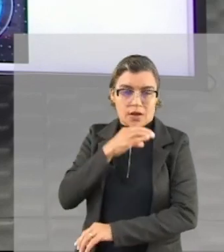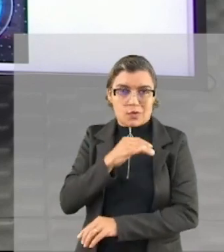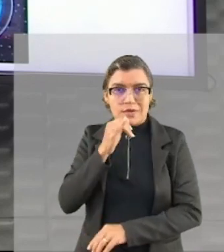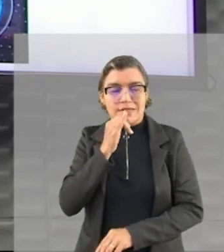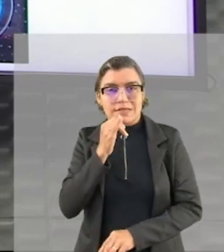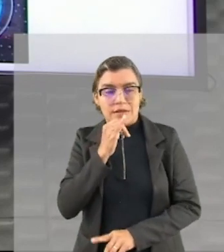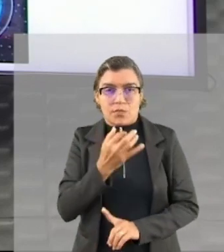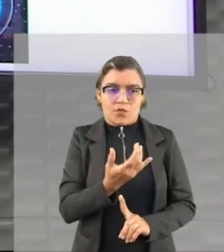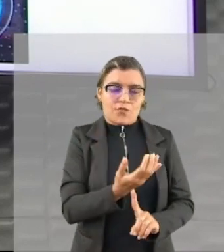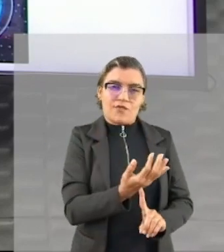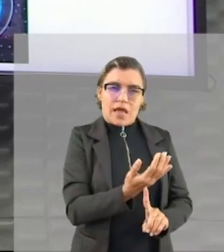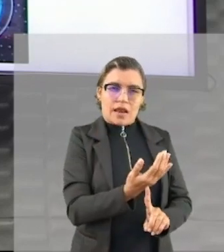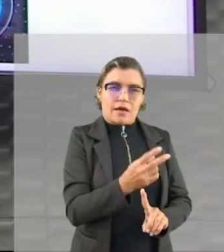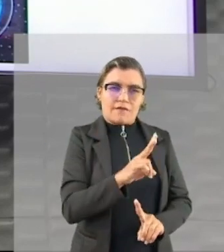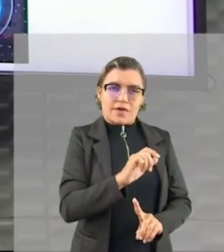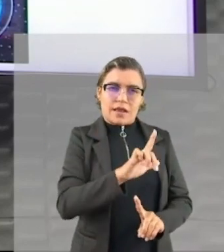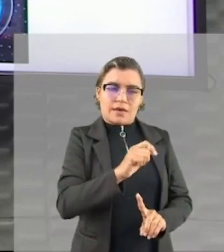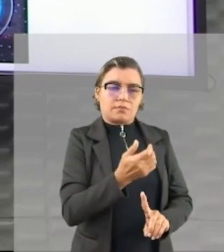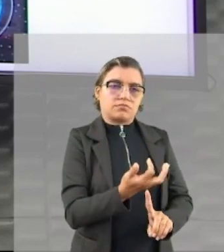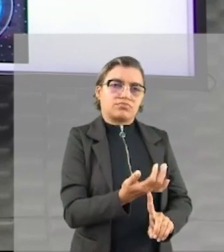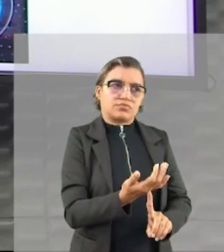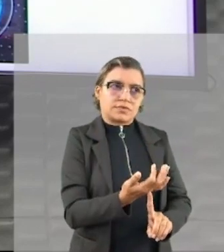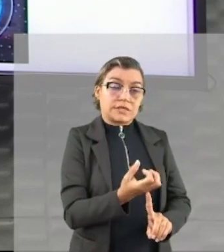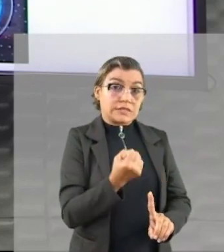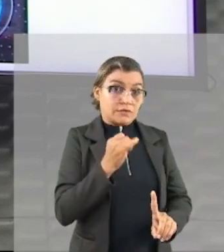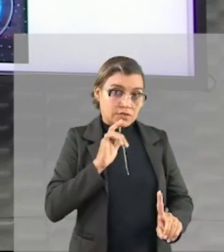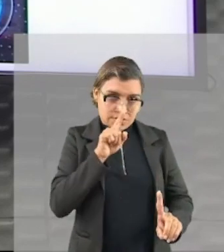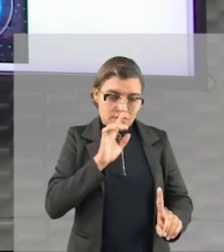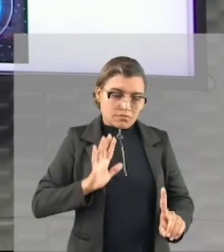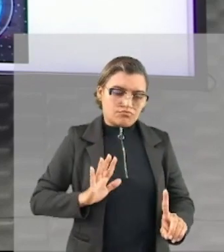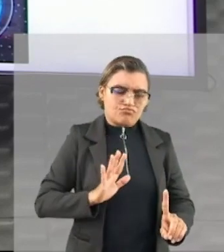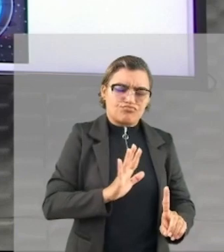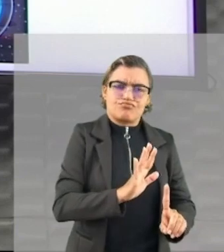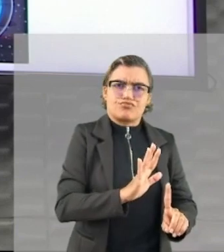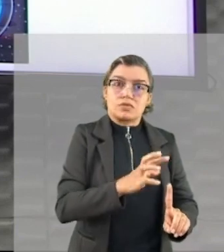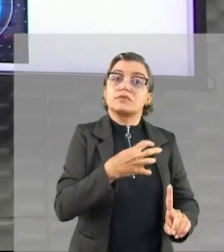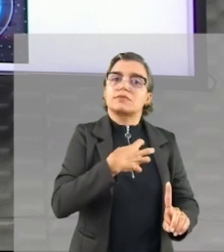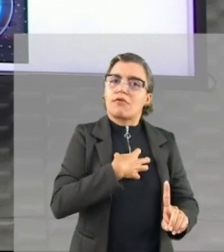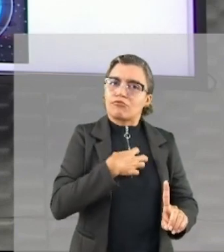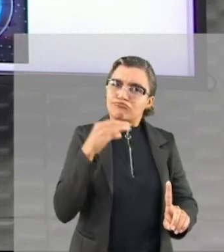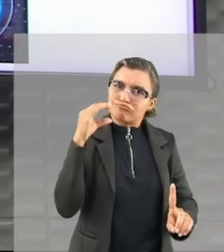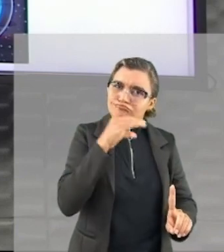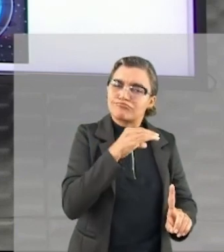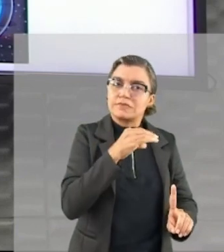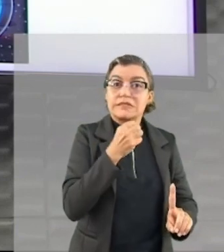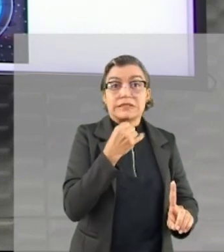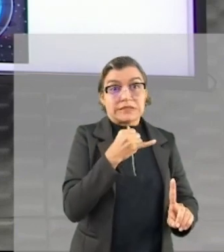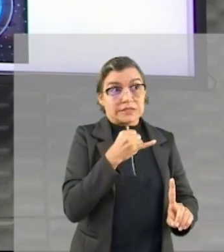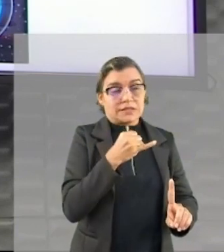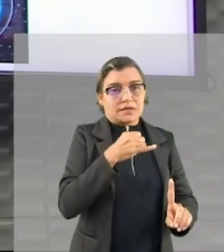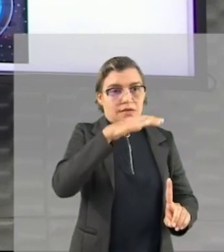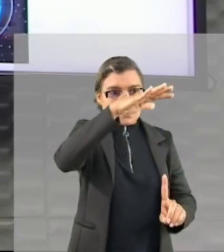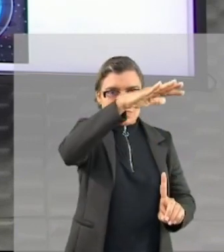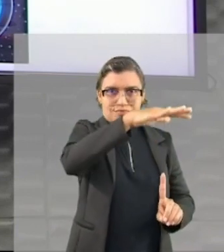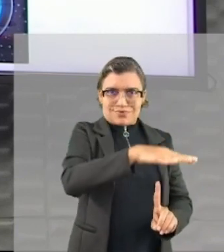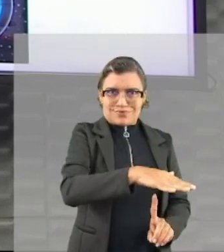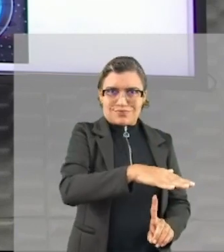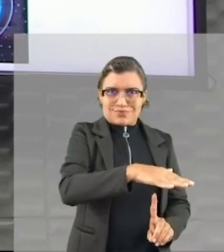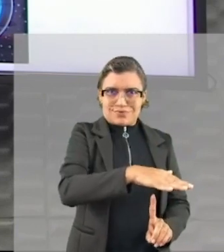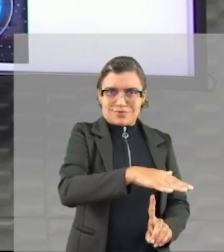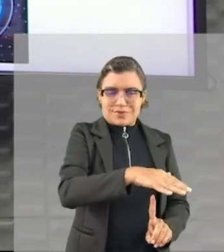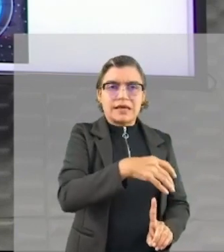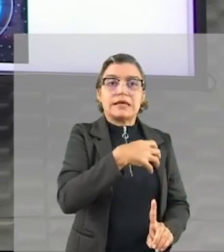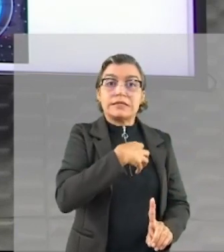de uma vela. Se você colocar a mão assim próxima, você sente o calor. Se você colocar assim a mão em cima, você